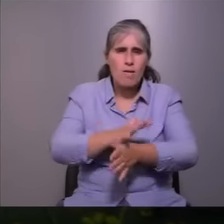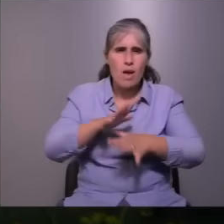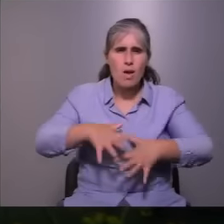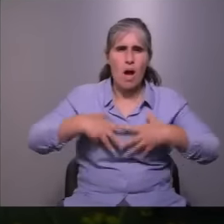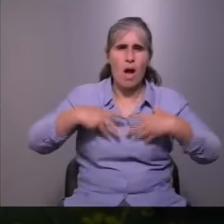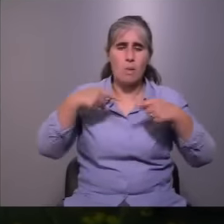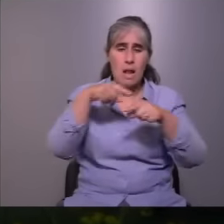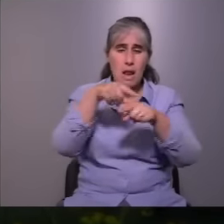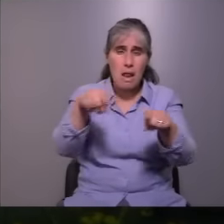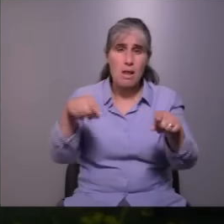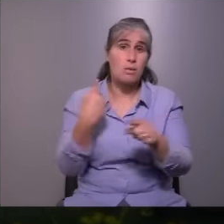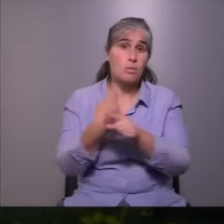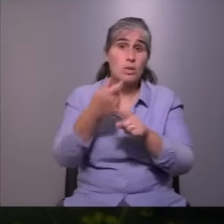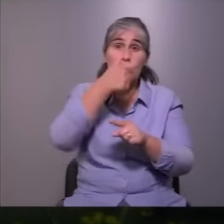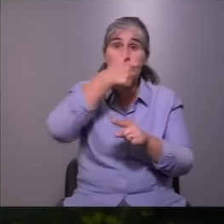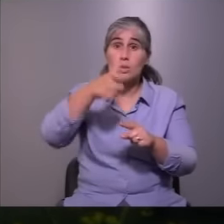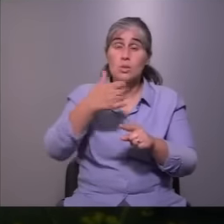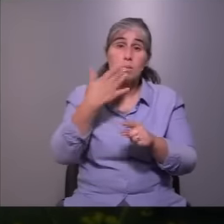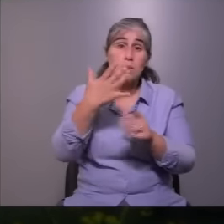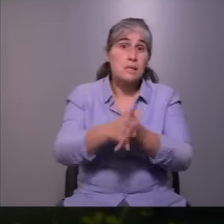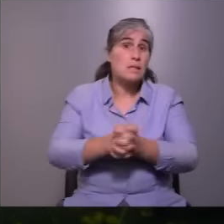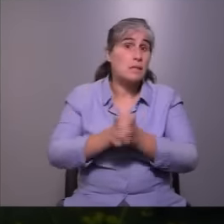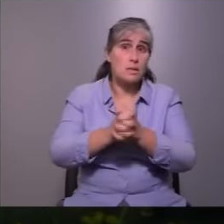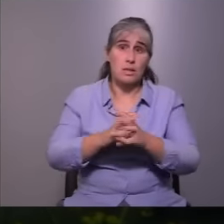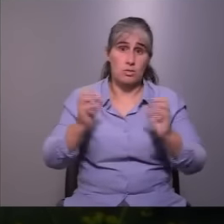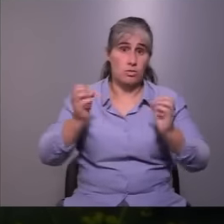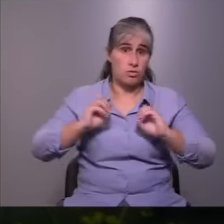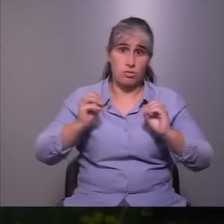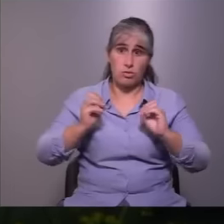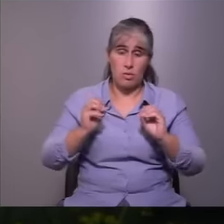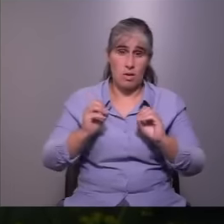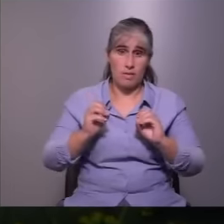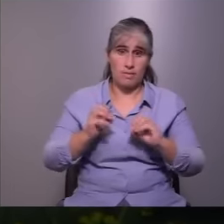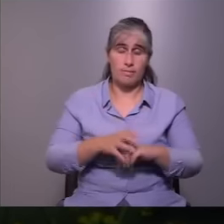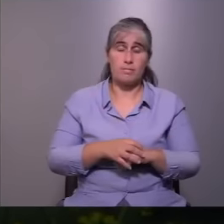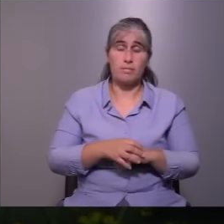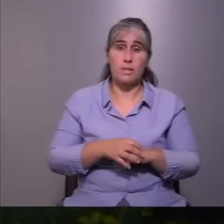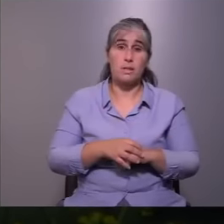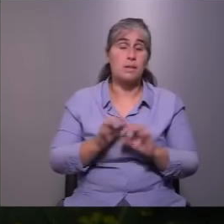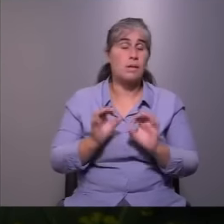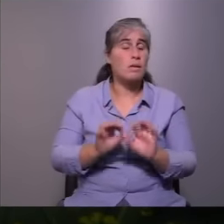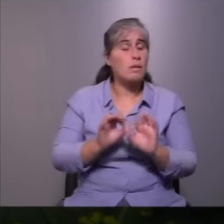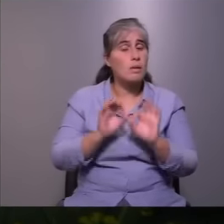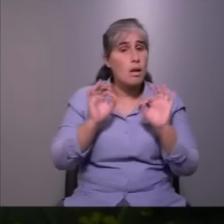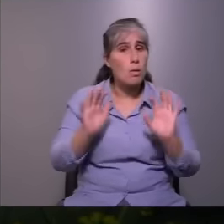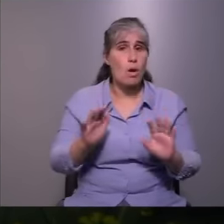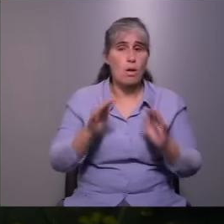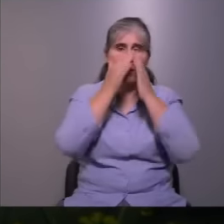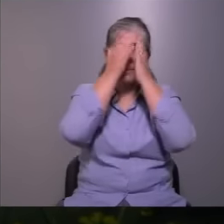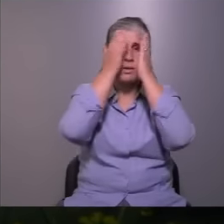muitas almas para o inferno, por não haver quem se sacrifique e peça por elas."